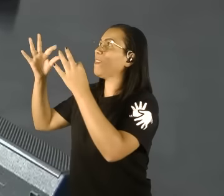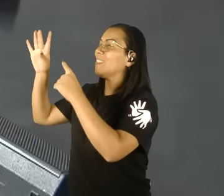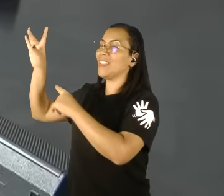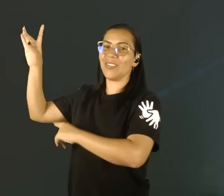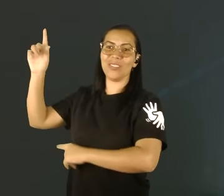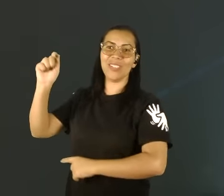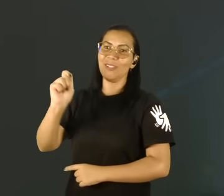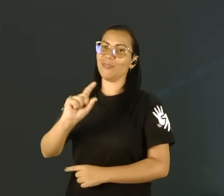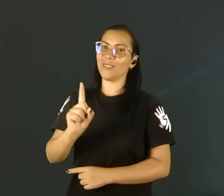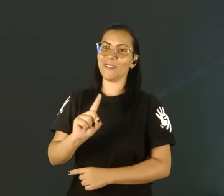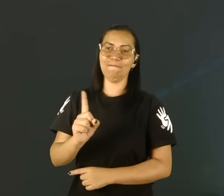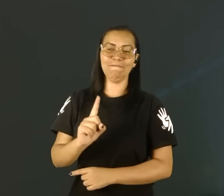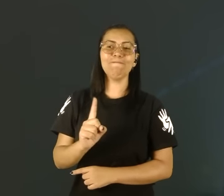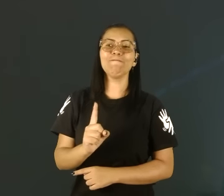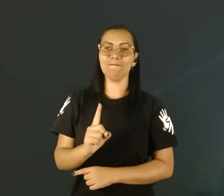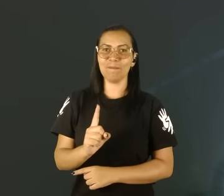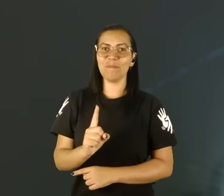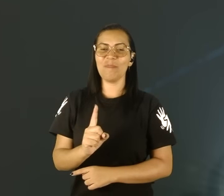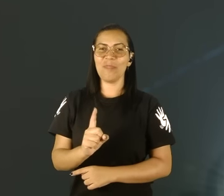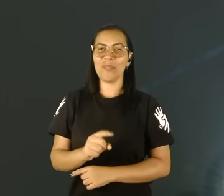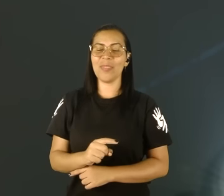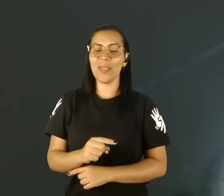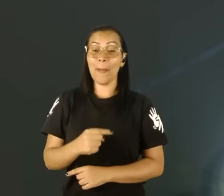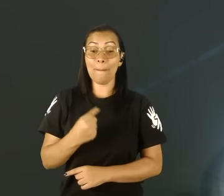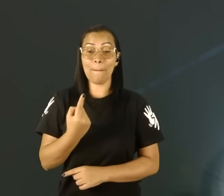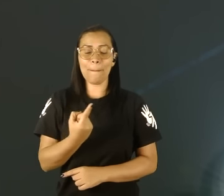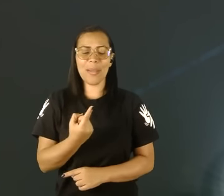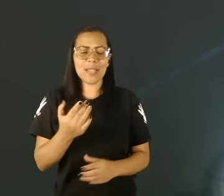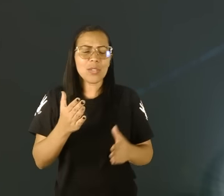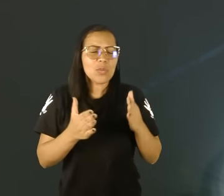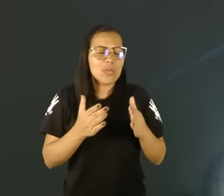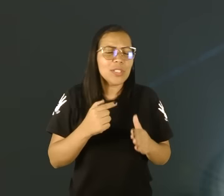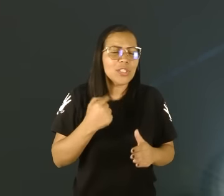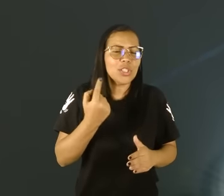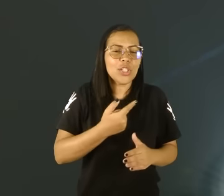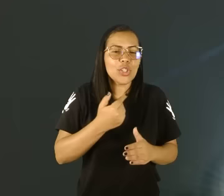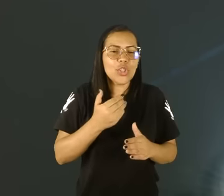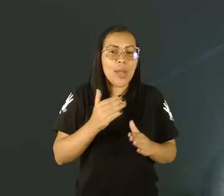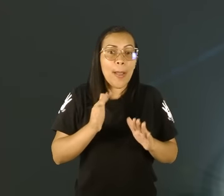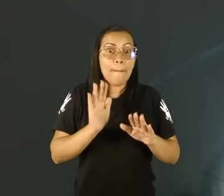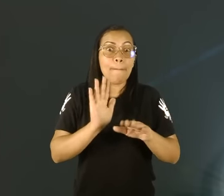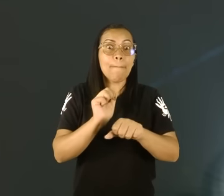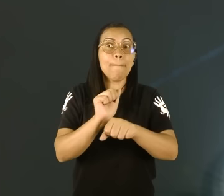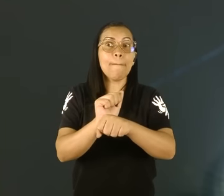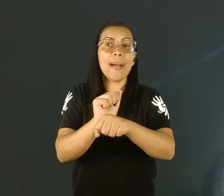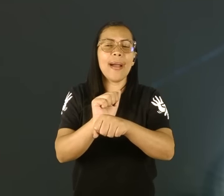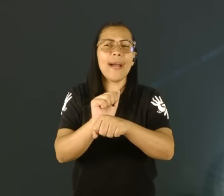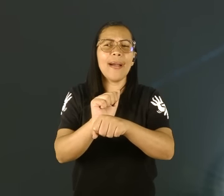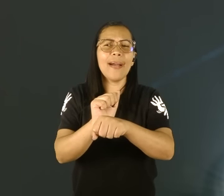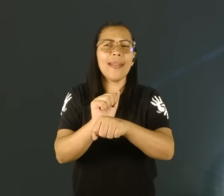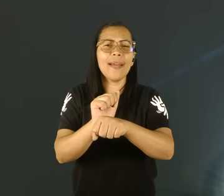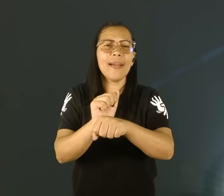seu travesseiro, Deus fala com ele. Eu não sei para quem eu estou pregando aqui,